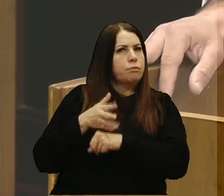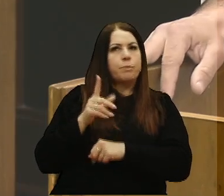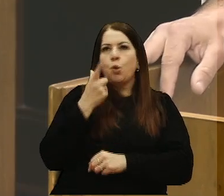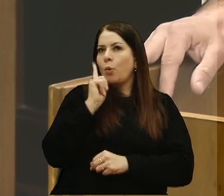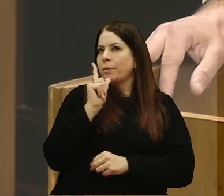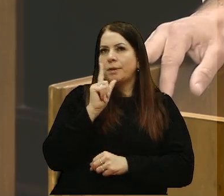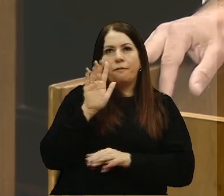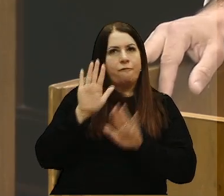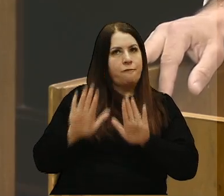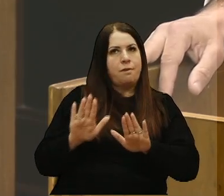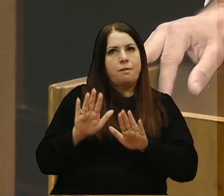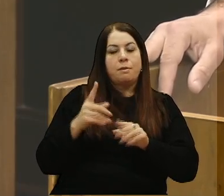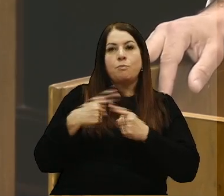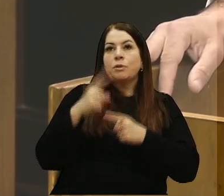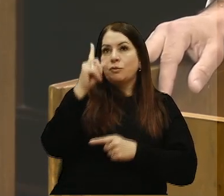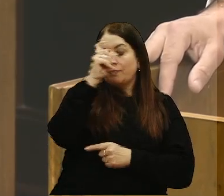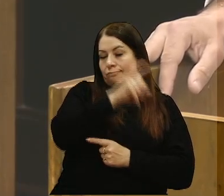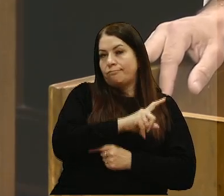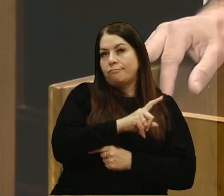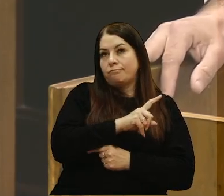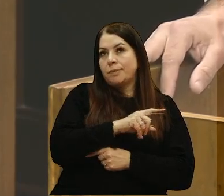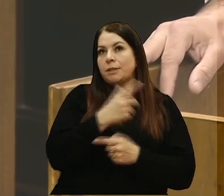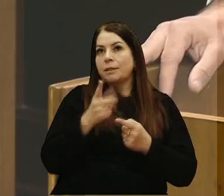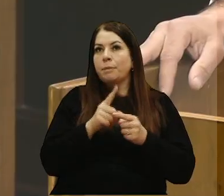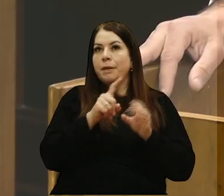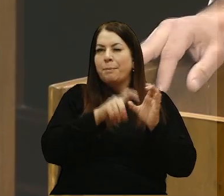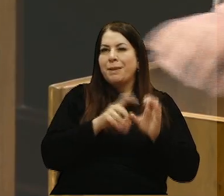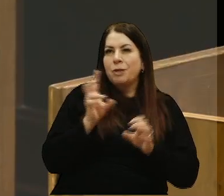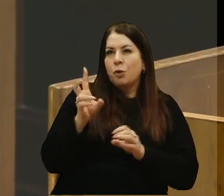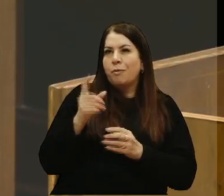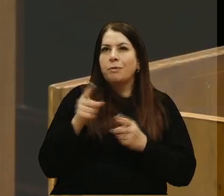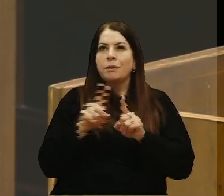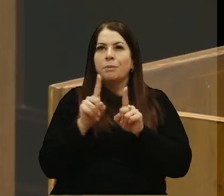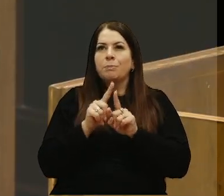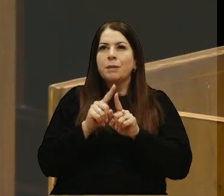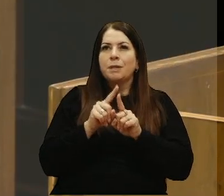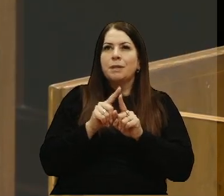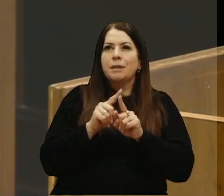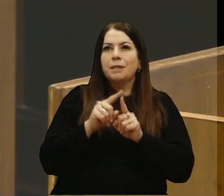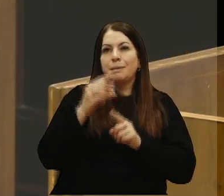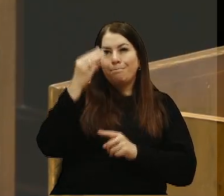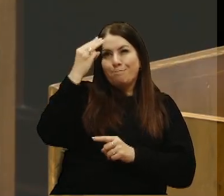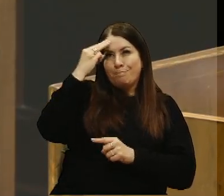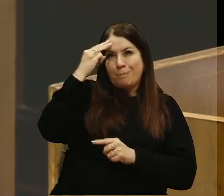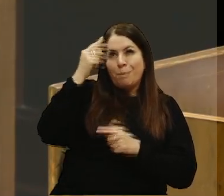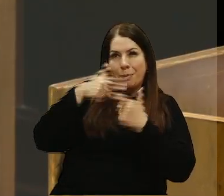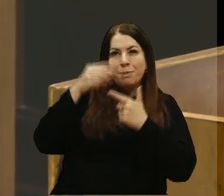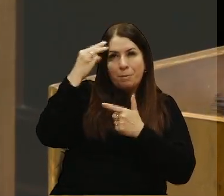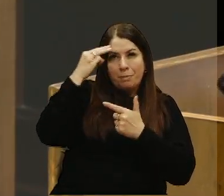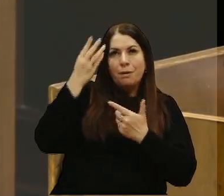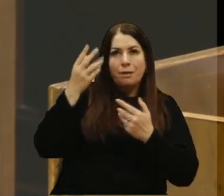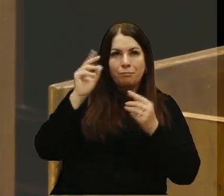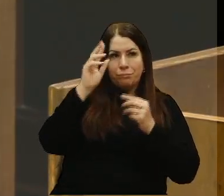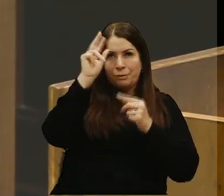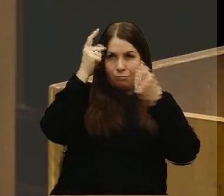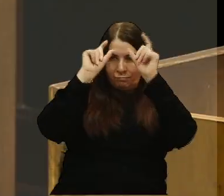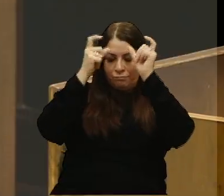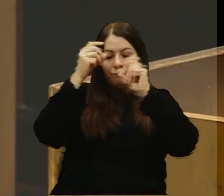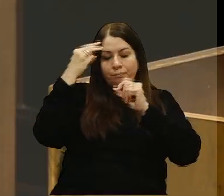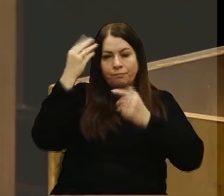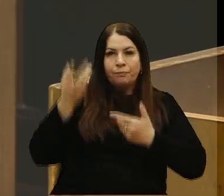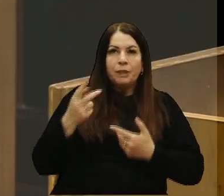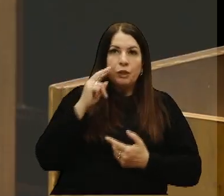consegue permanecer por dificuldades, tanto da dependência química quanto pelo transtorno mental. E aí eu vi essa